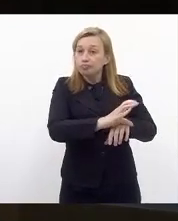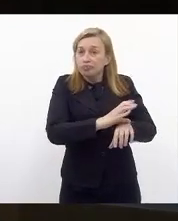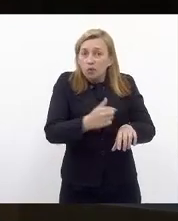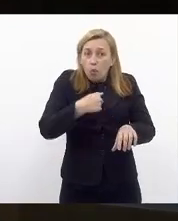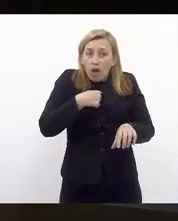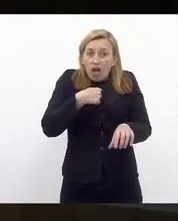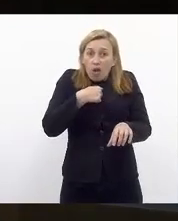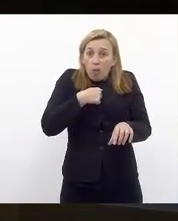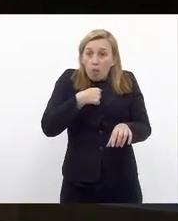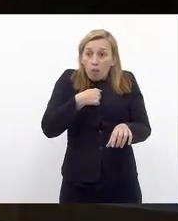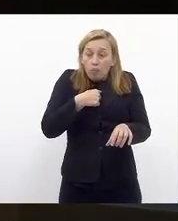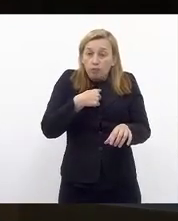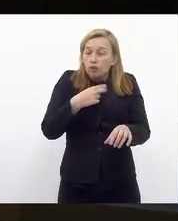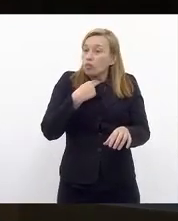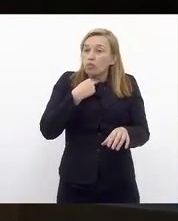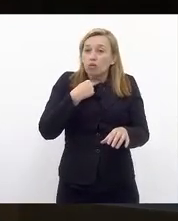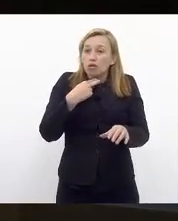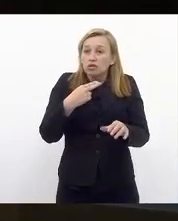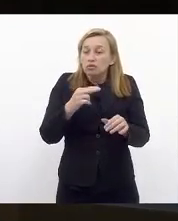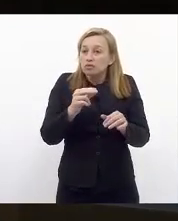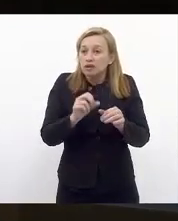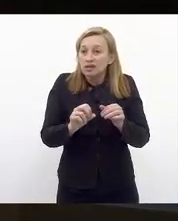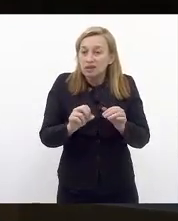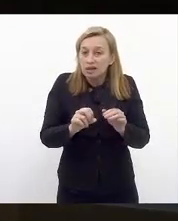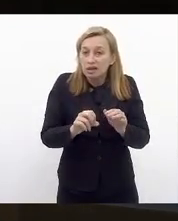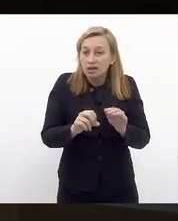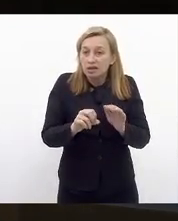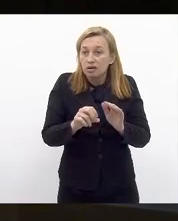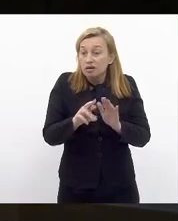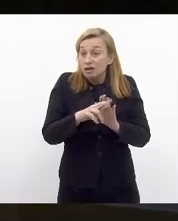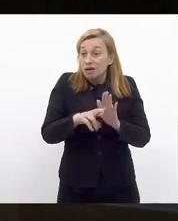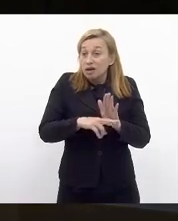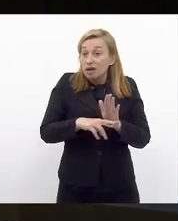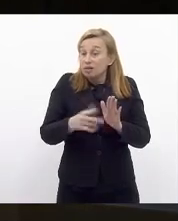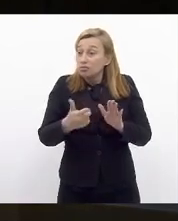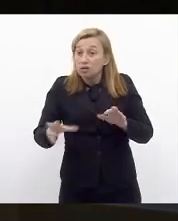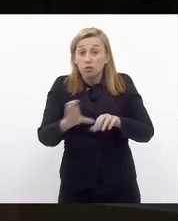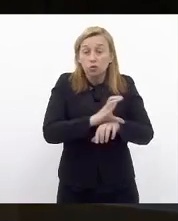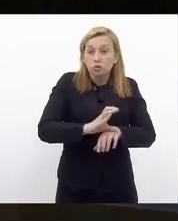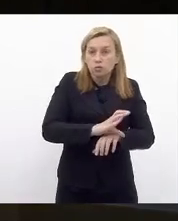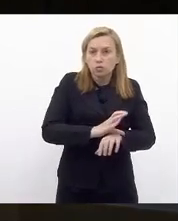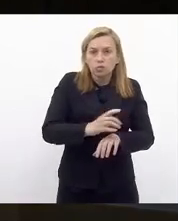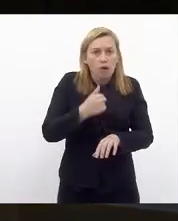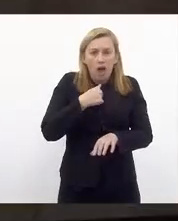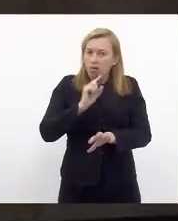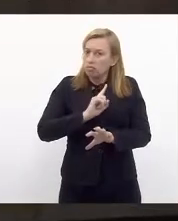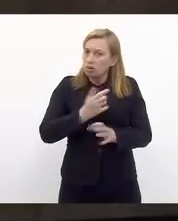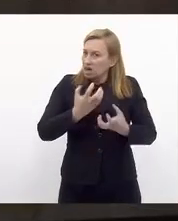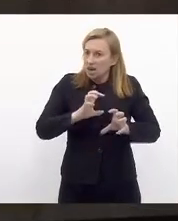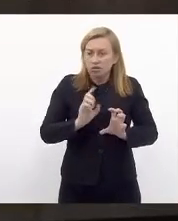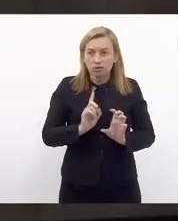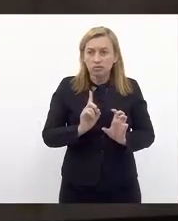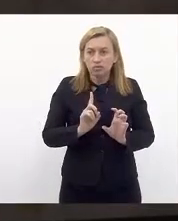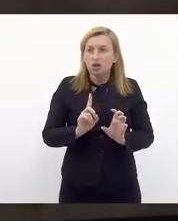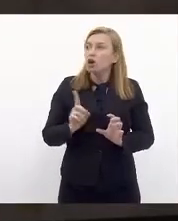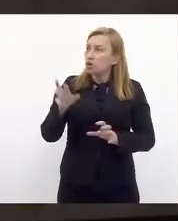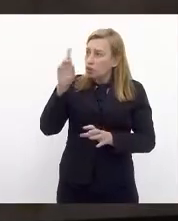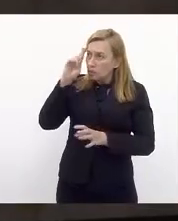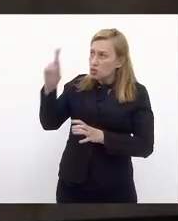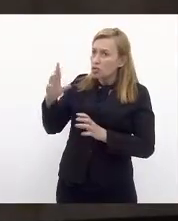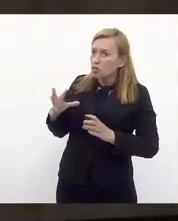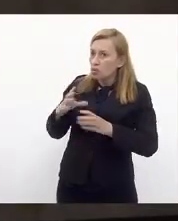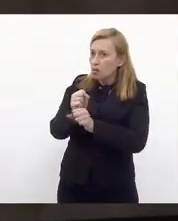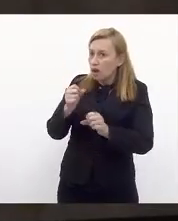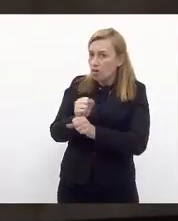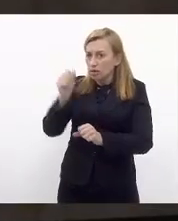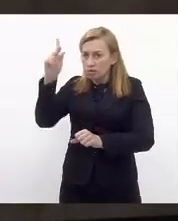eu não posso fazer uma regra Incondicional entendeu não sai eu que não quero não só tá em cima dela então que o cálculo da